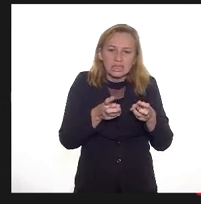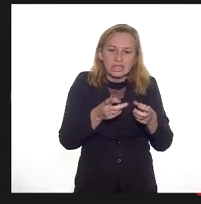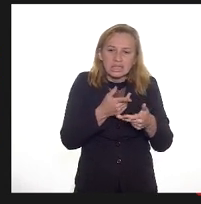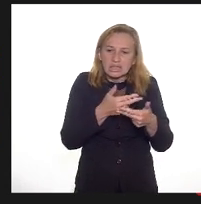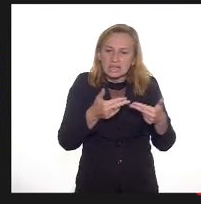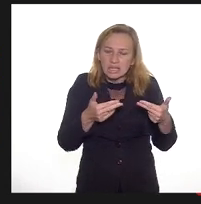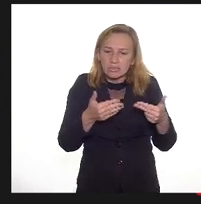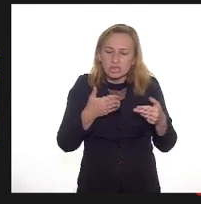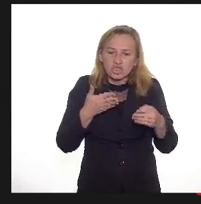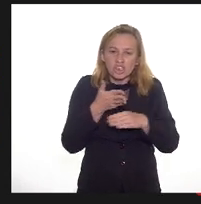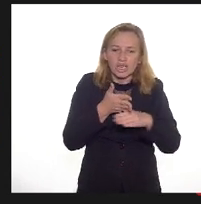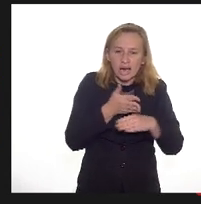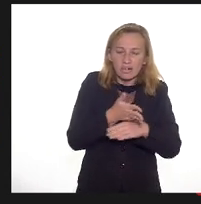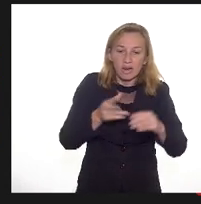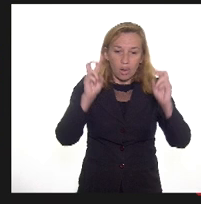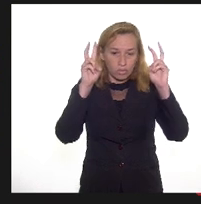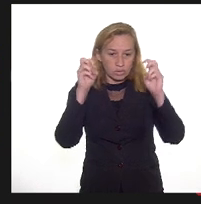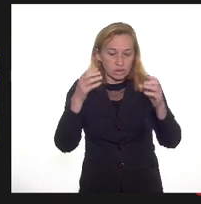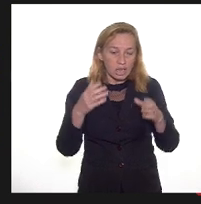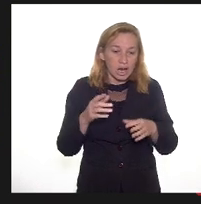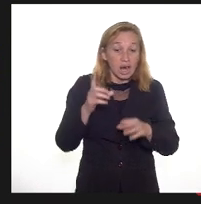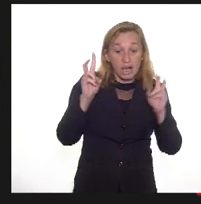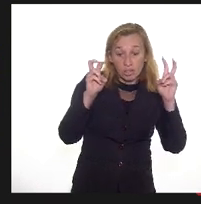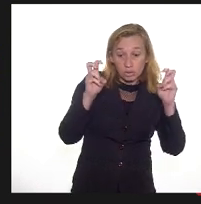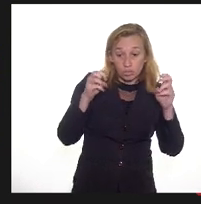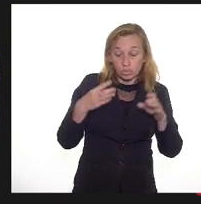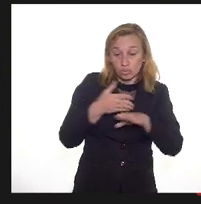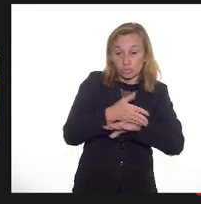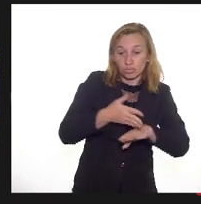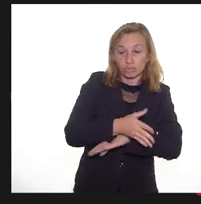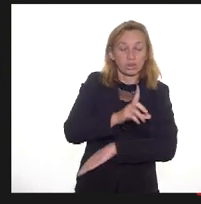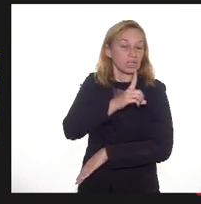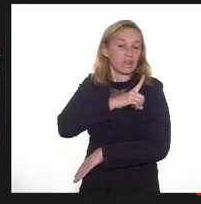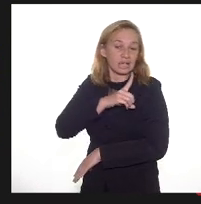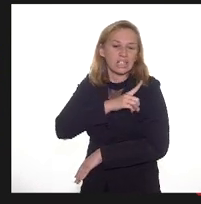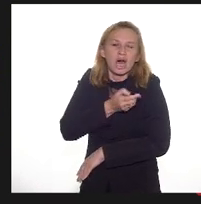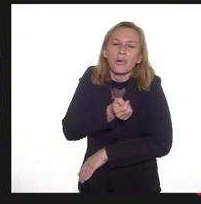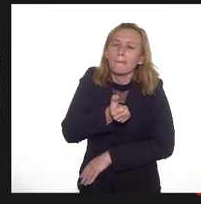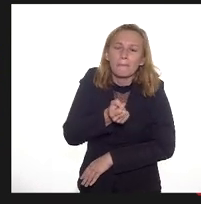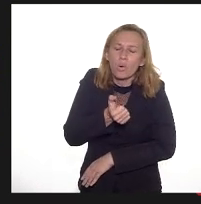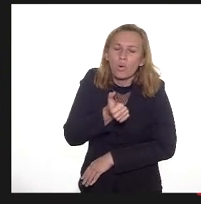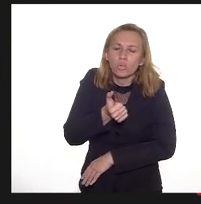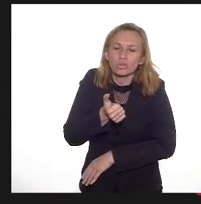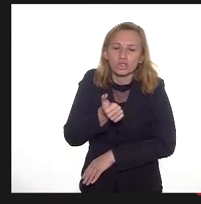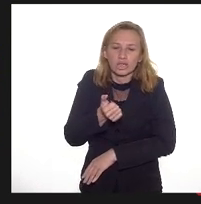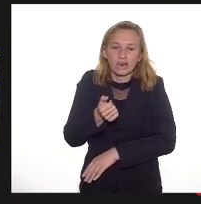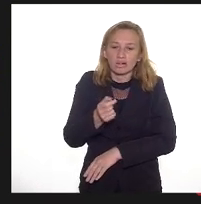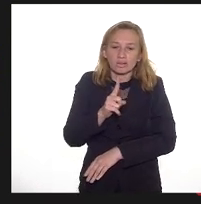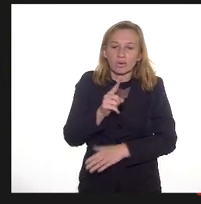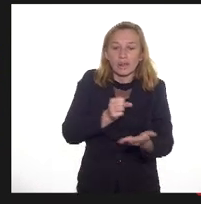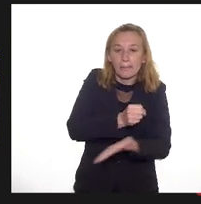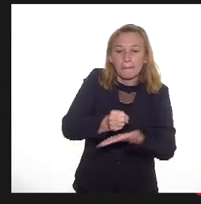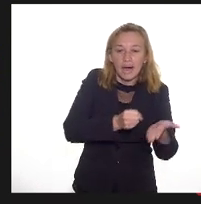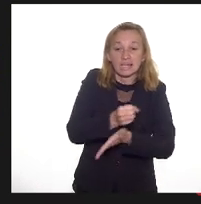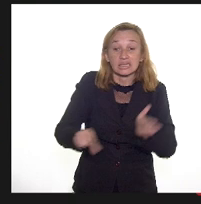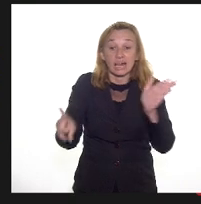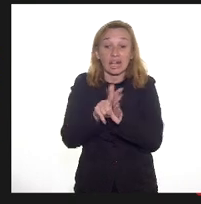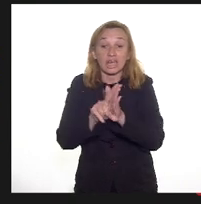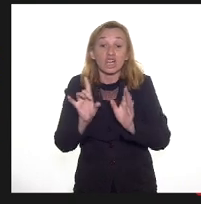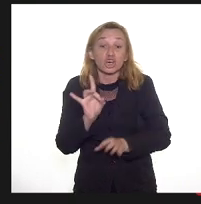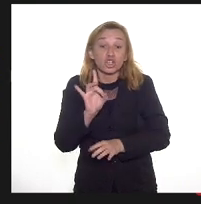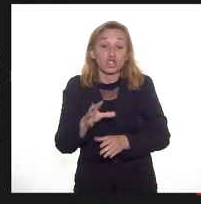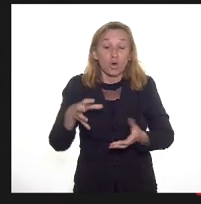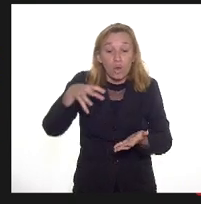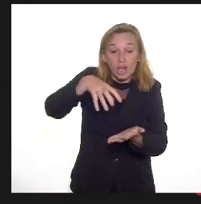chegavam às delegacias e os poucos que chegavam não eram tipificados com base nessa lei, mas registrados simplesmente